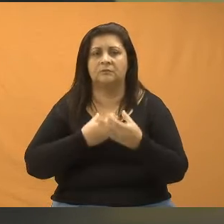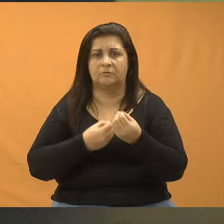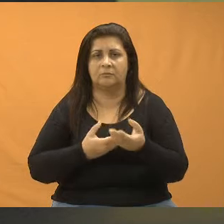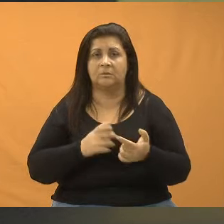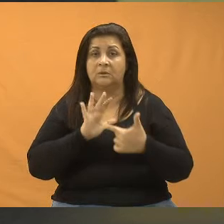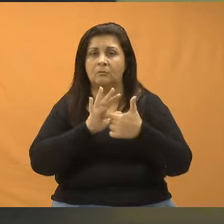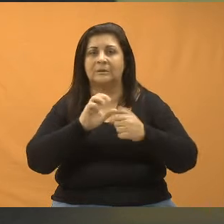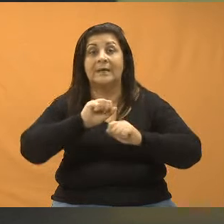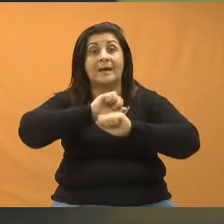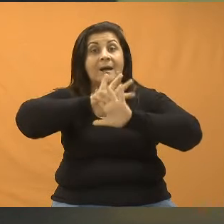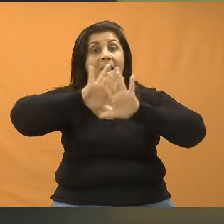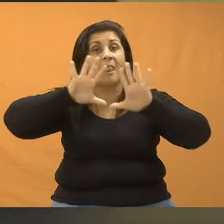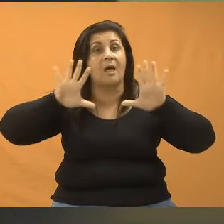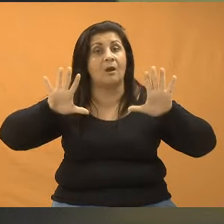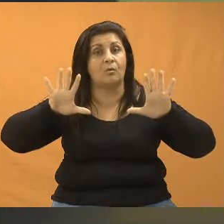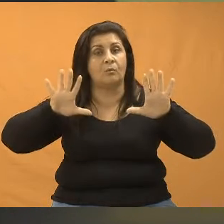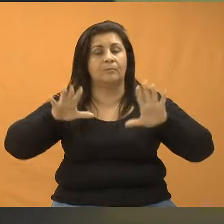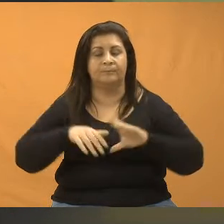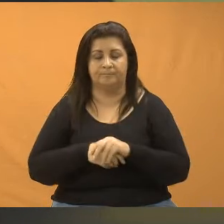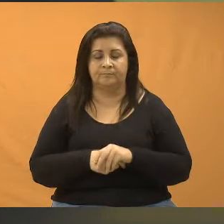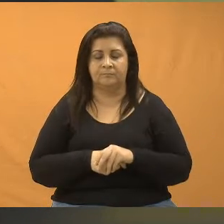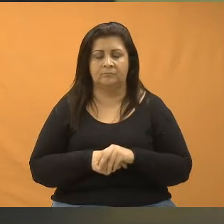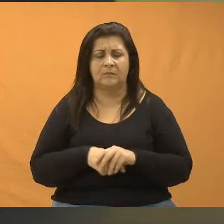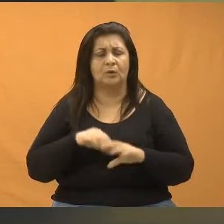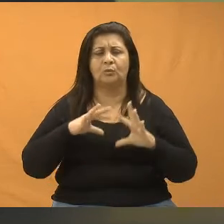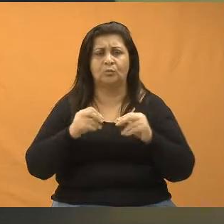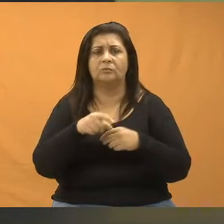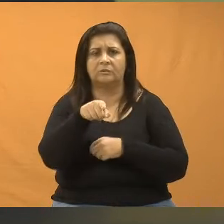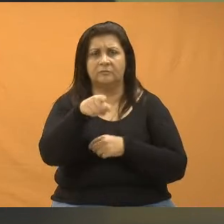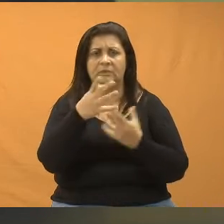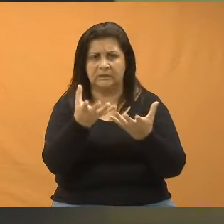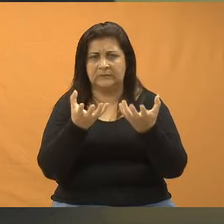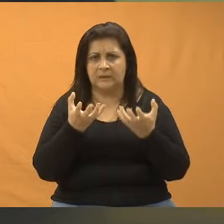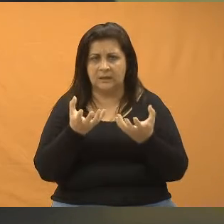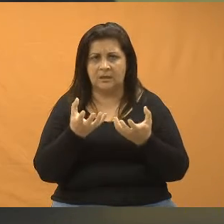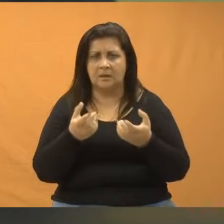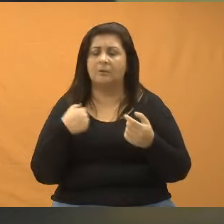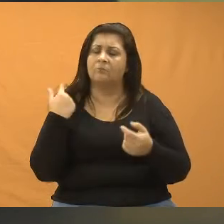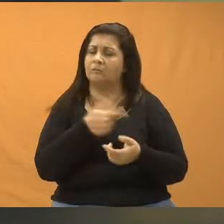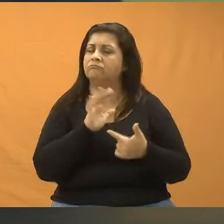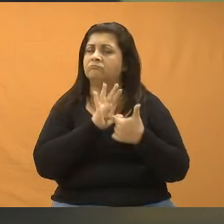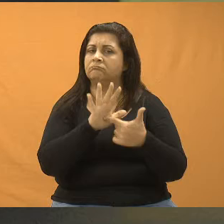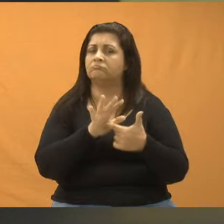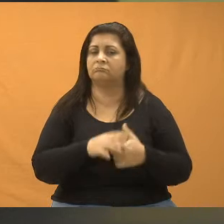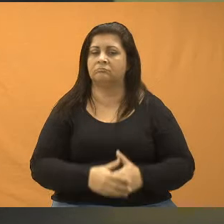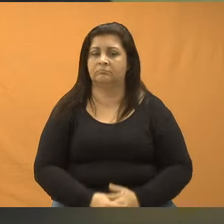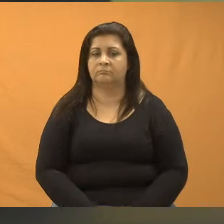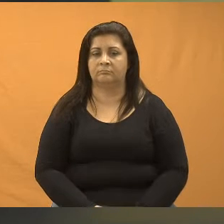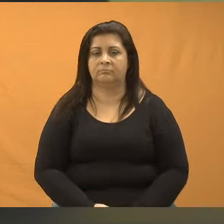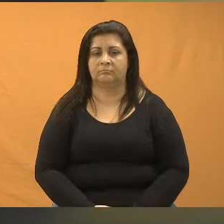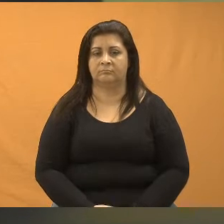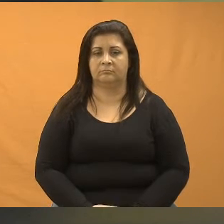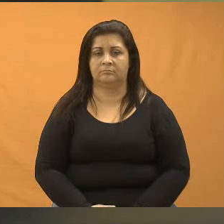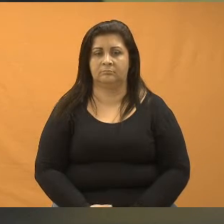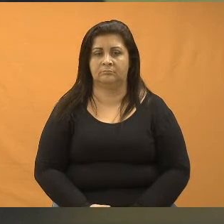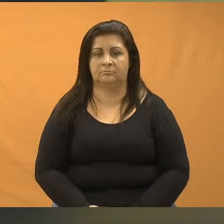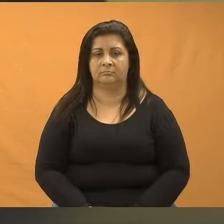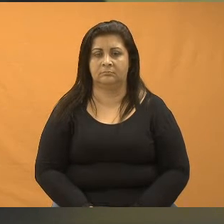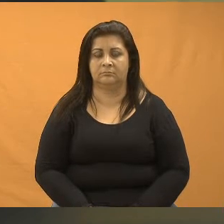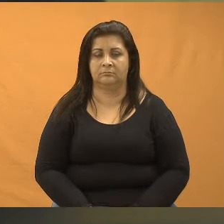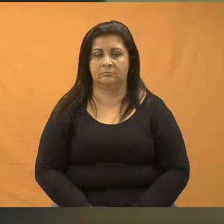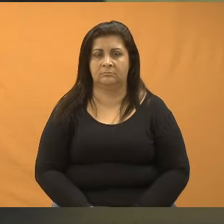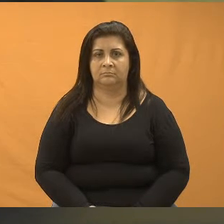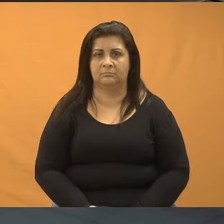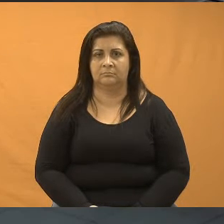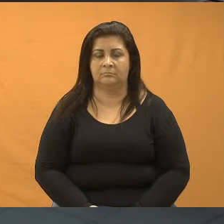garantir maior transparência no processo. Todos os dados que vocês quiserem podem solicitar para a gente assegura maior transparência no processo.